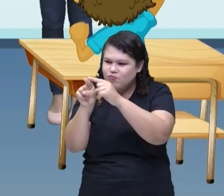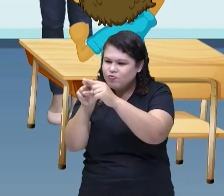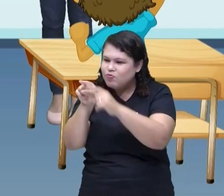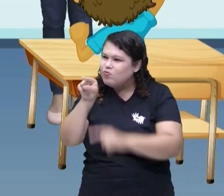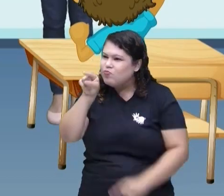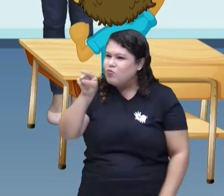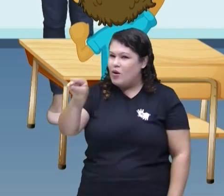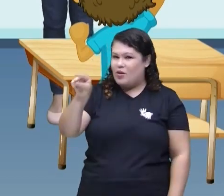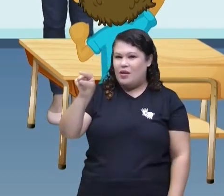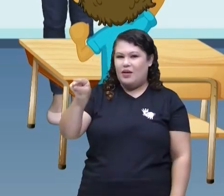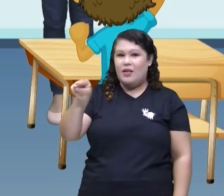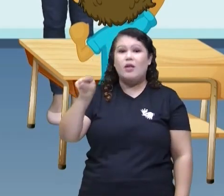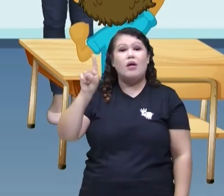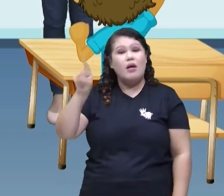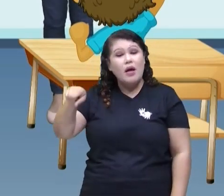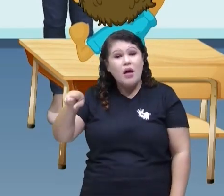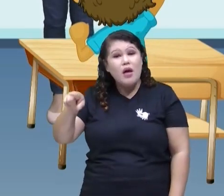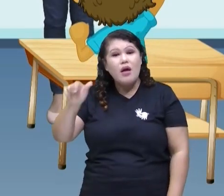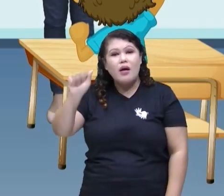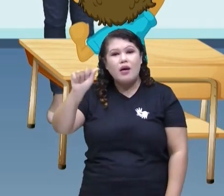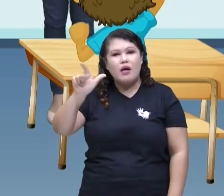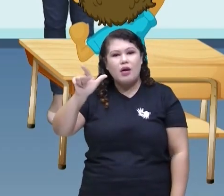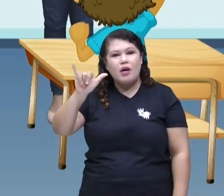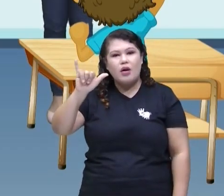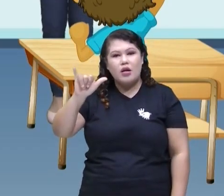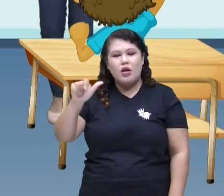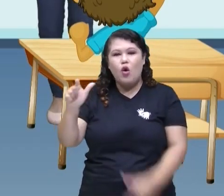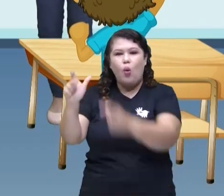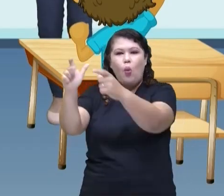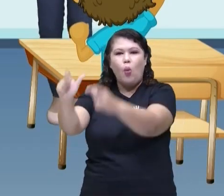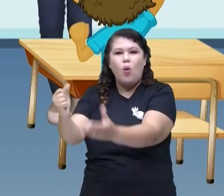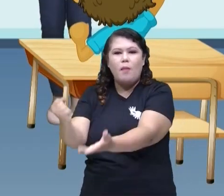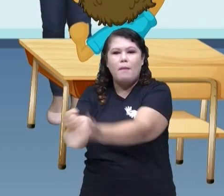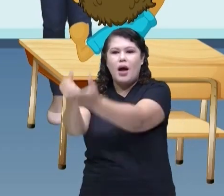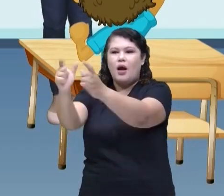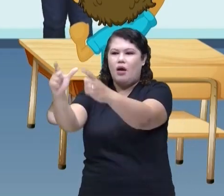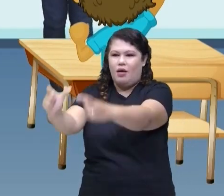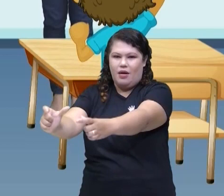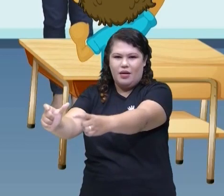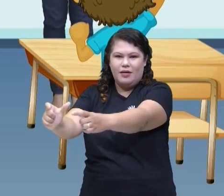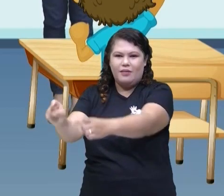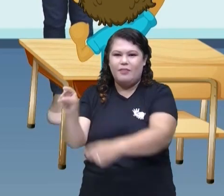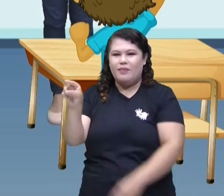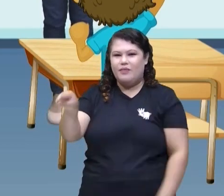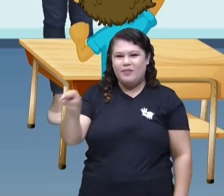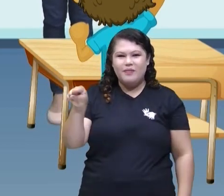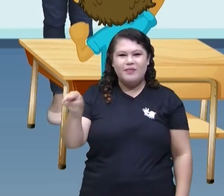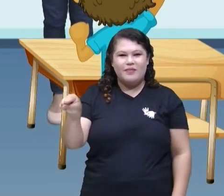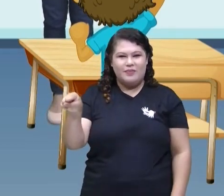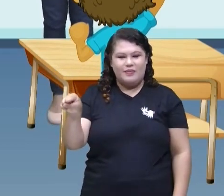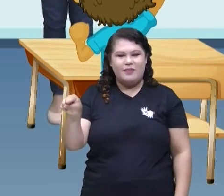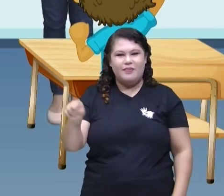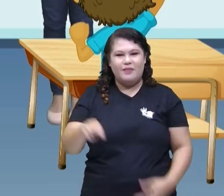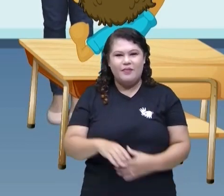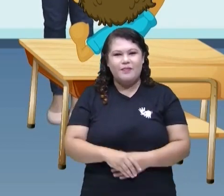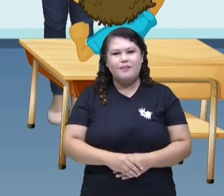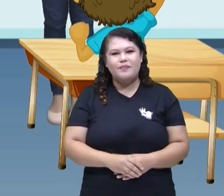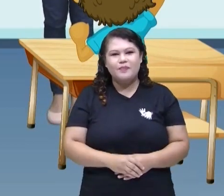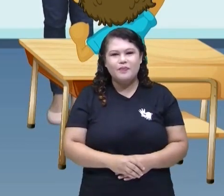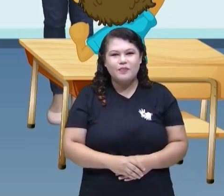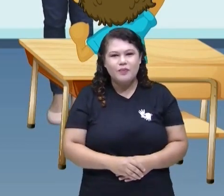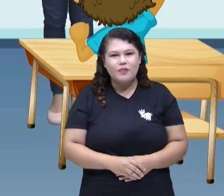o significado da palavra ali significa o quê? Apontar algo,